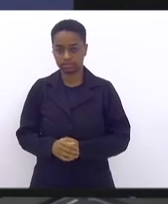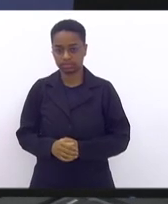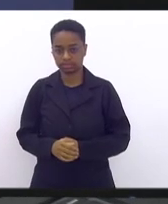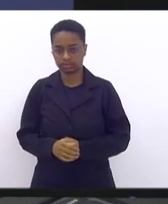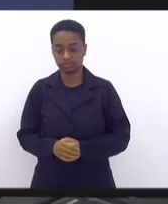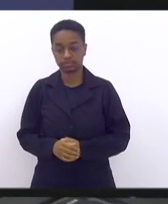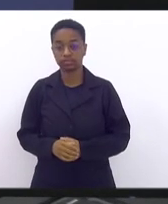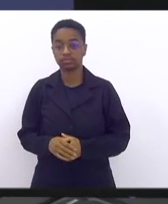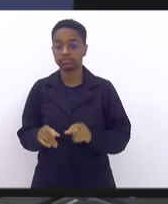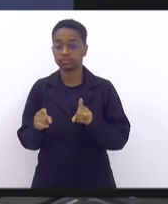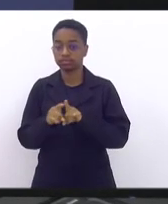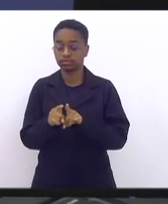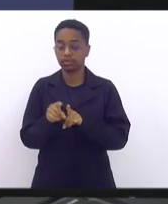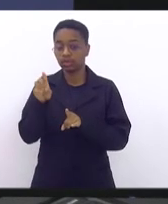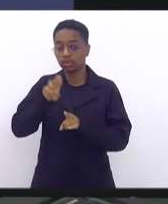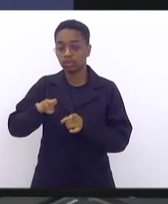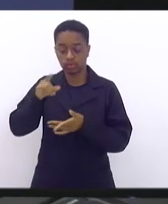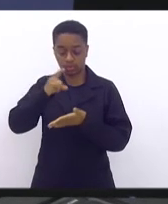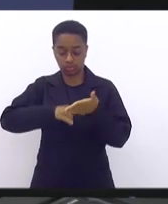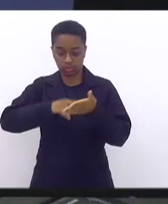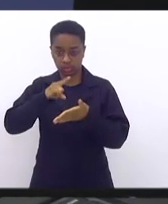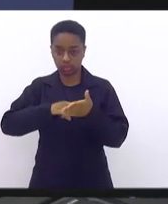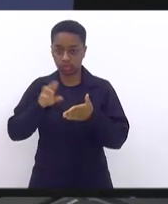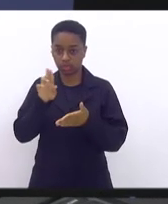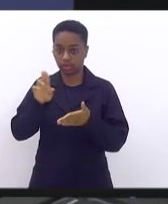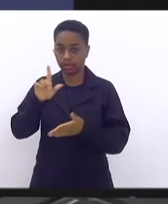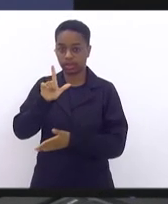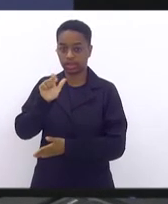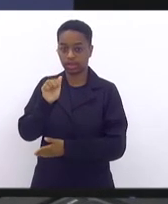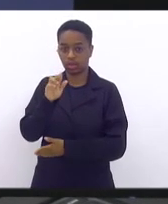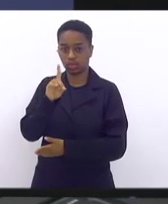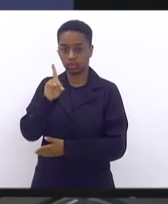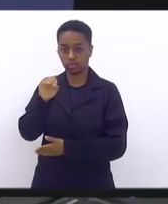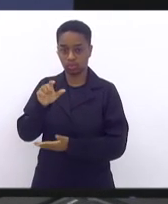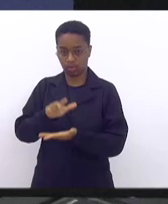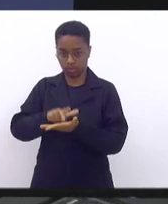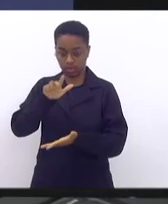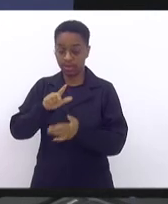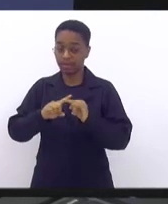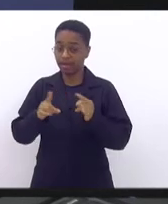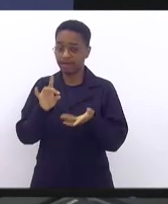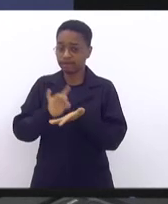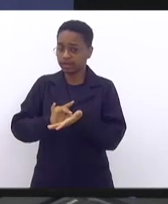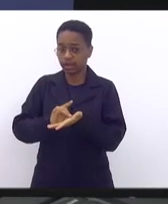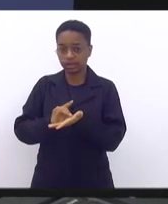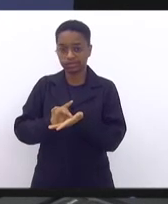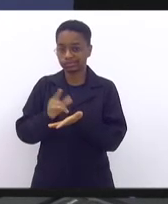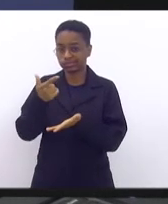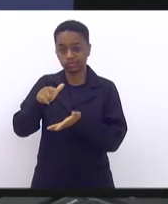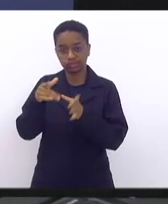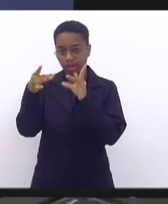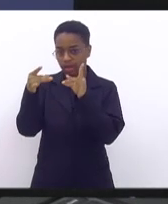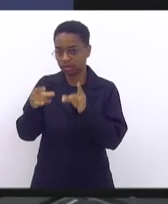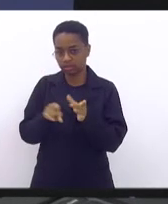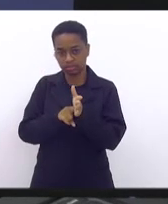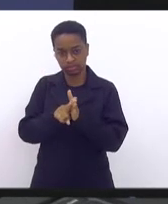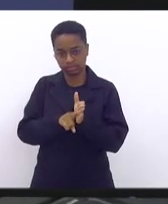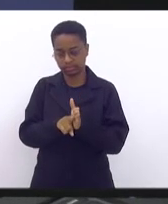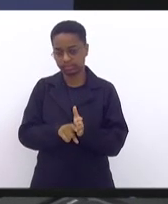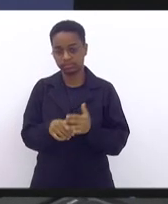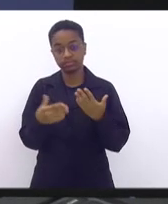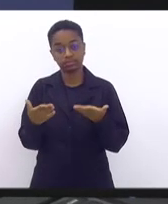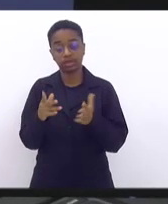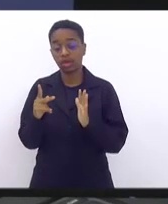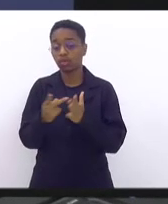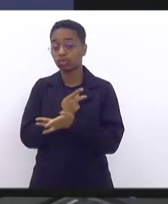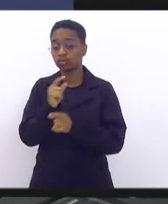utilizando aquele documento que chama de laudo, que, na verdade, não passou. E aí o que acontece? A gente